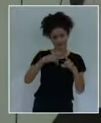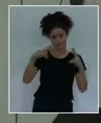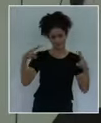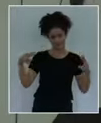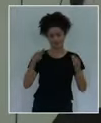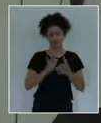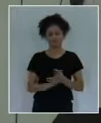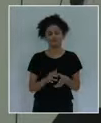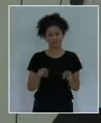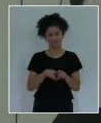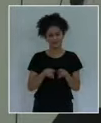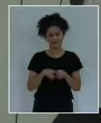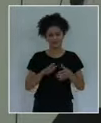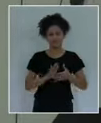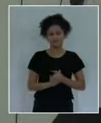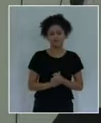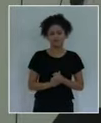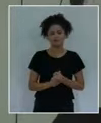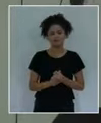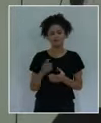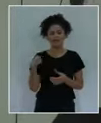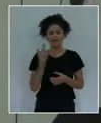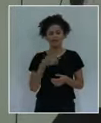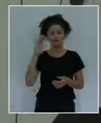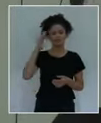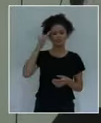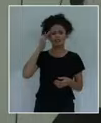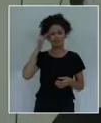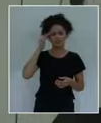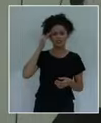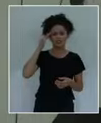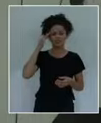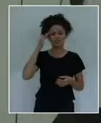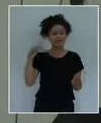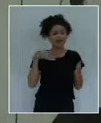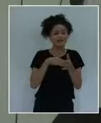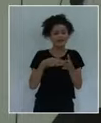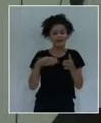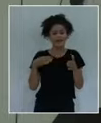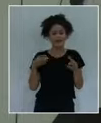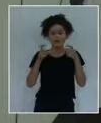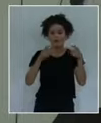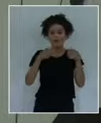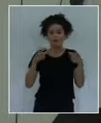gente saber onde que essa água pode chegar aqui na nossa cidade.